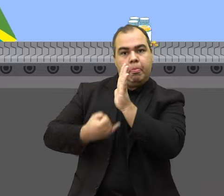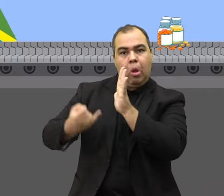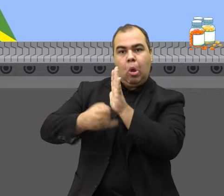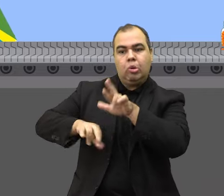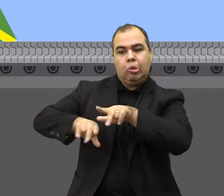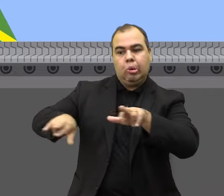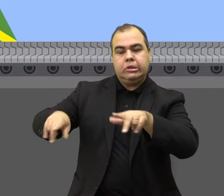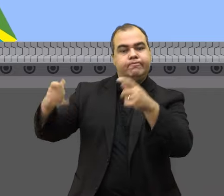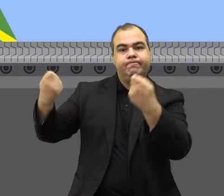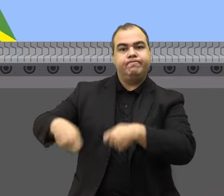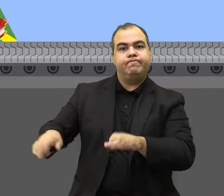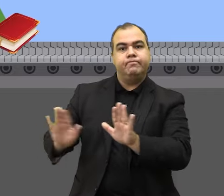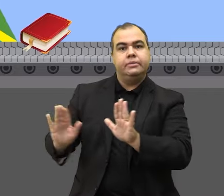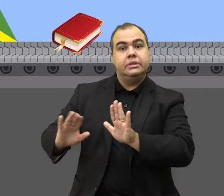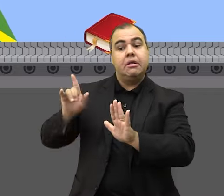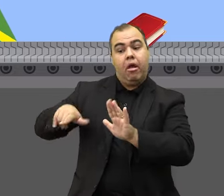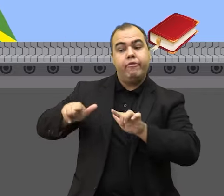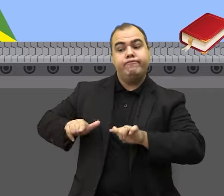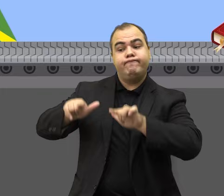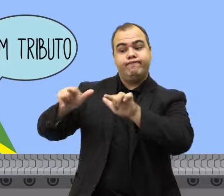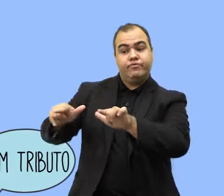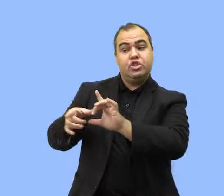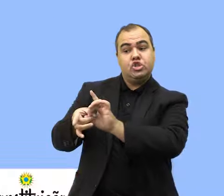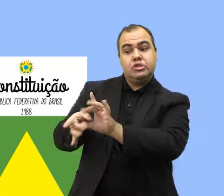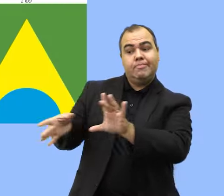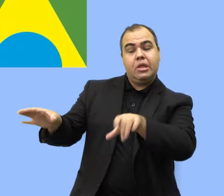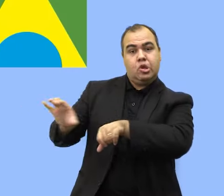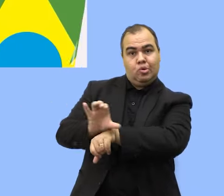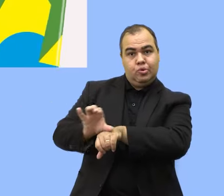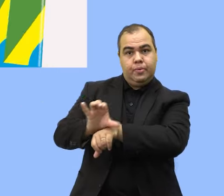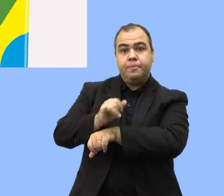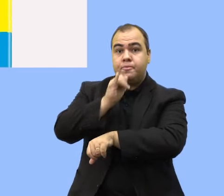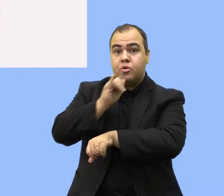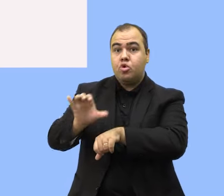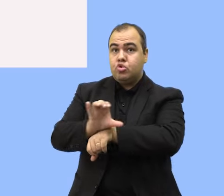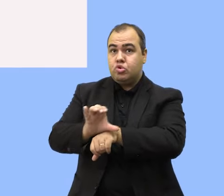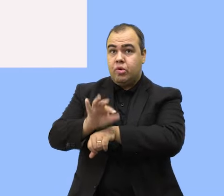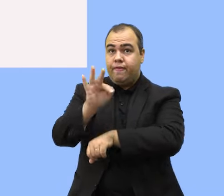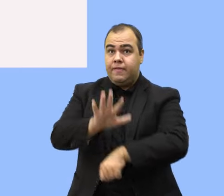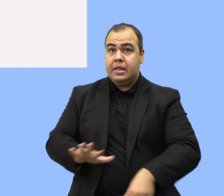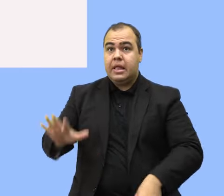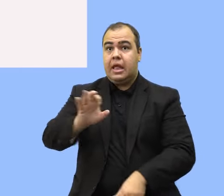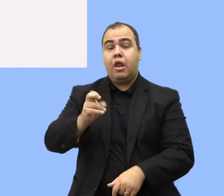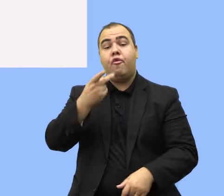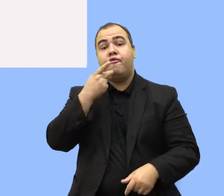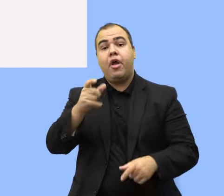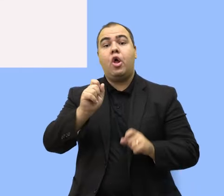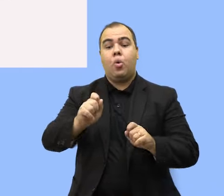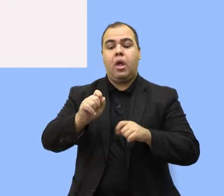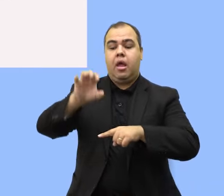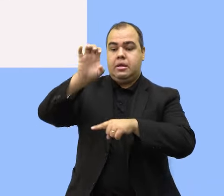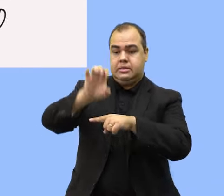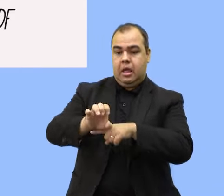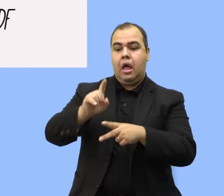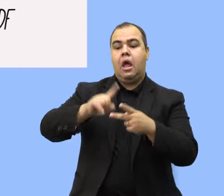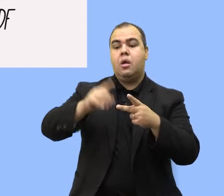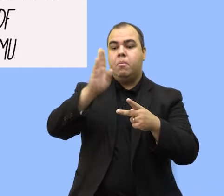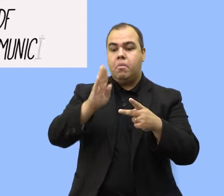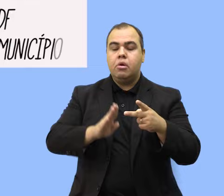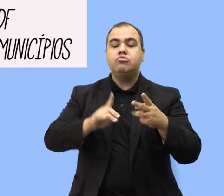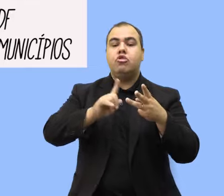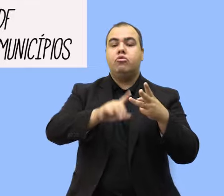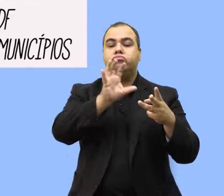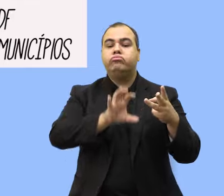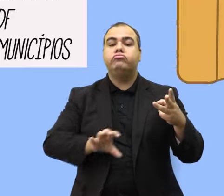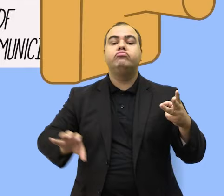tributos. Trata-se de uma dispensa constitucional. Por exemplo, a Constituição Federal prevê que é vedada à União, aos Estados, ao Distrito Federal